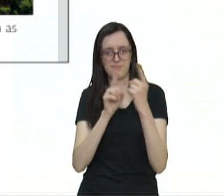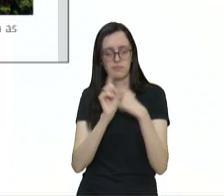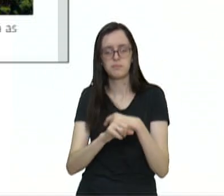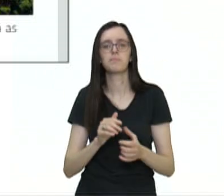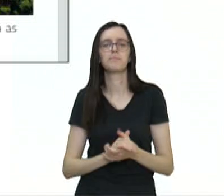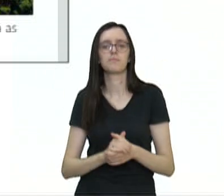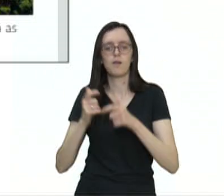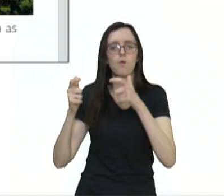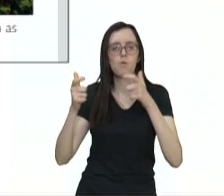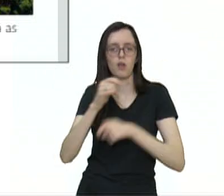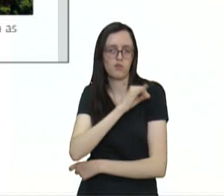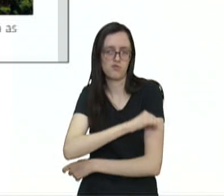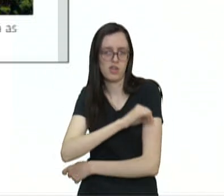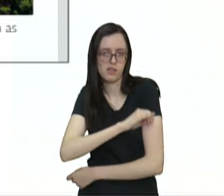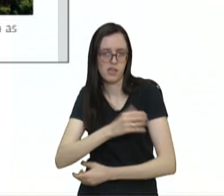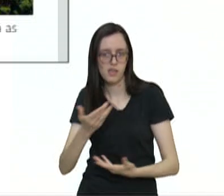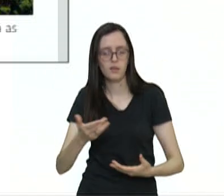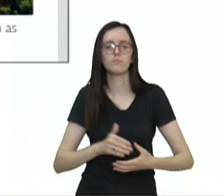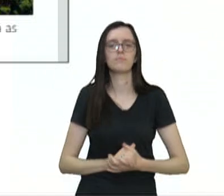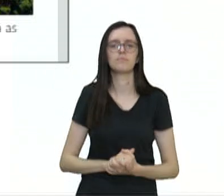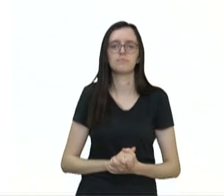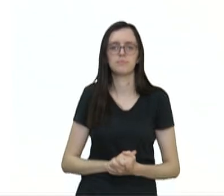os lugares do Rio de Janeiro, né?